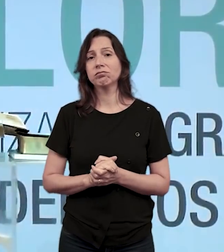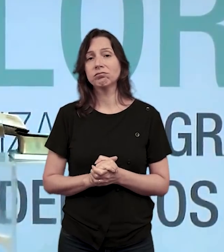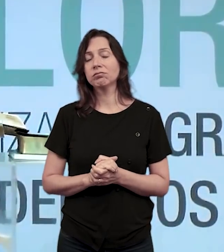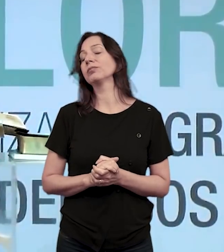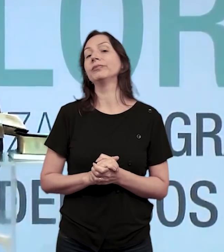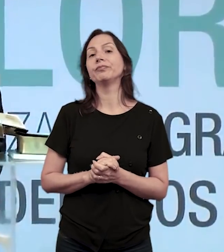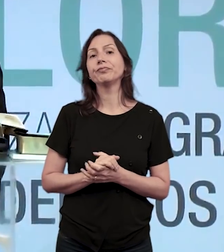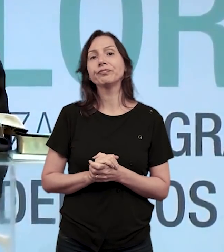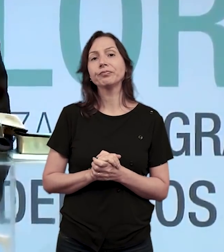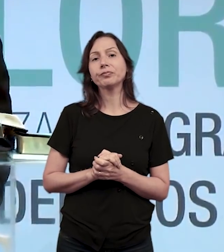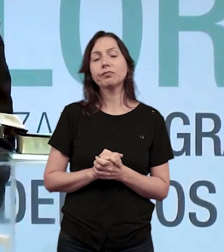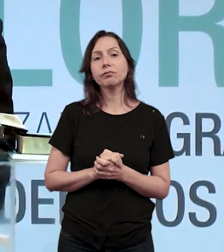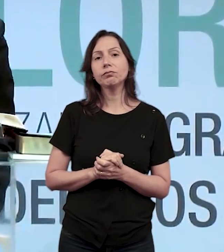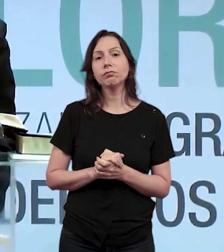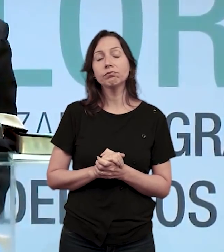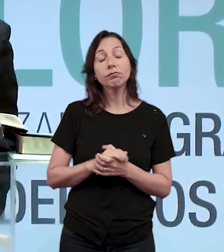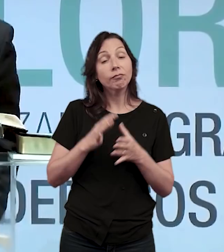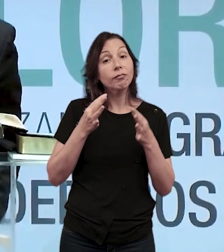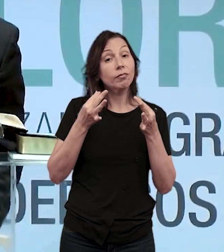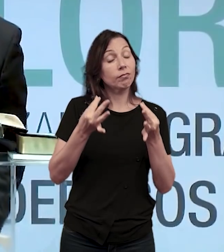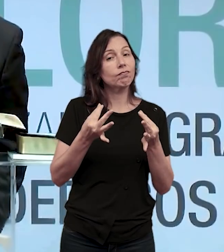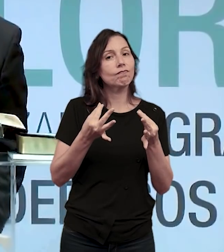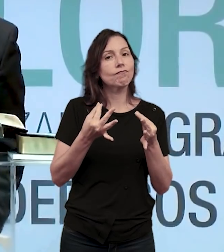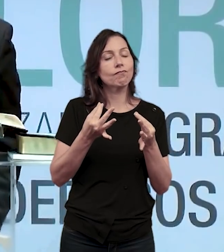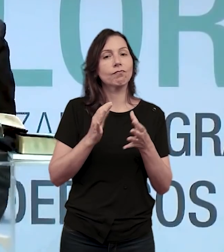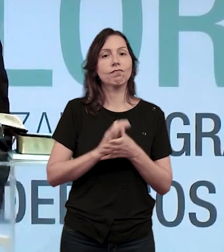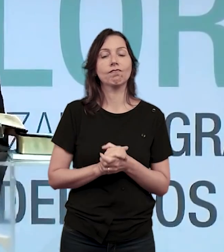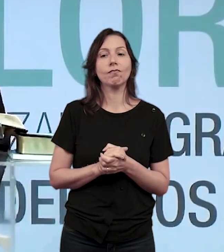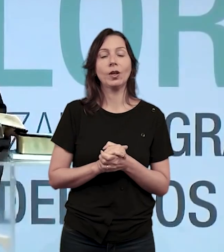E aí eu chamo a sua atenção,